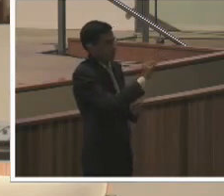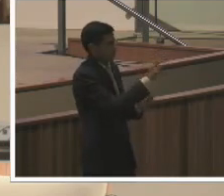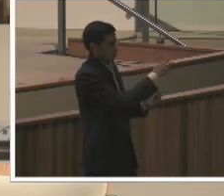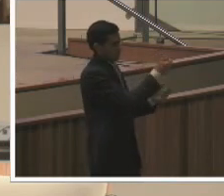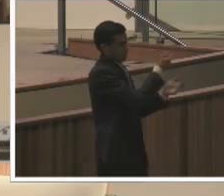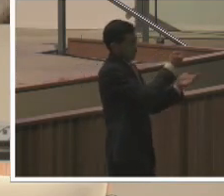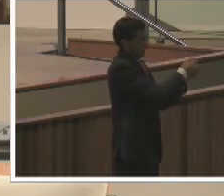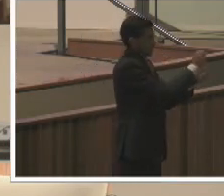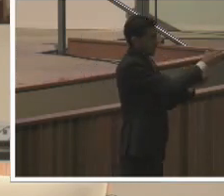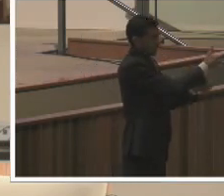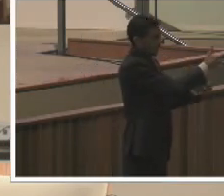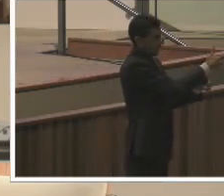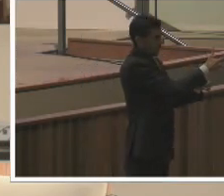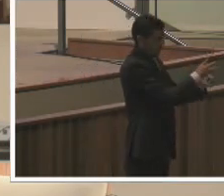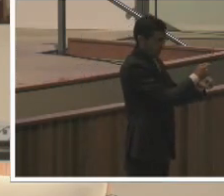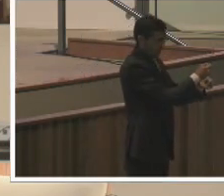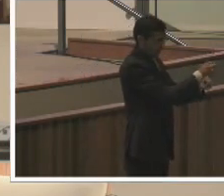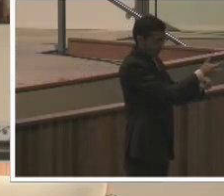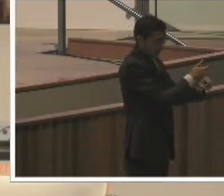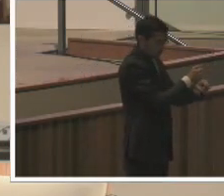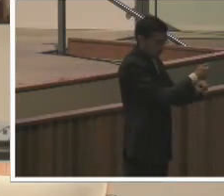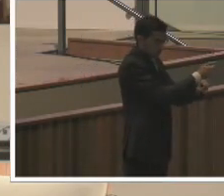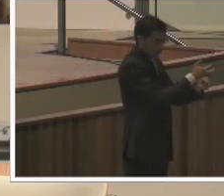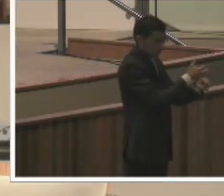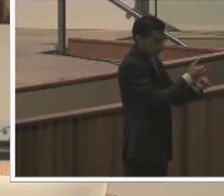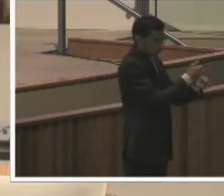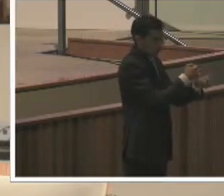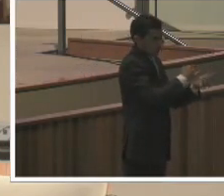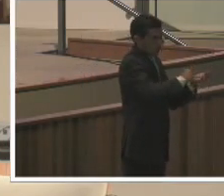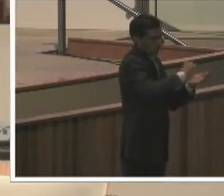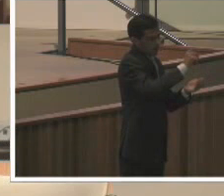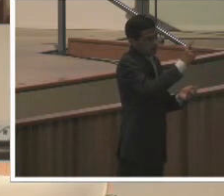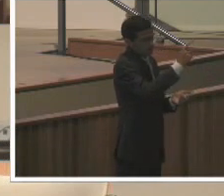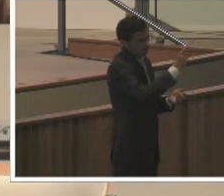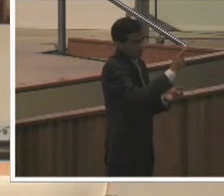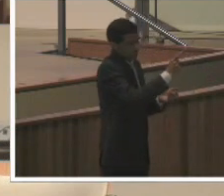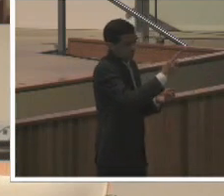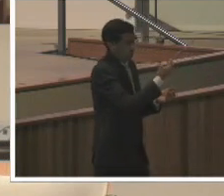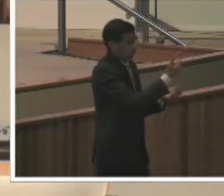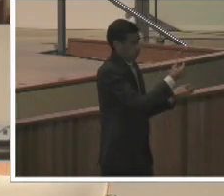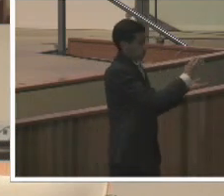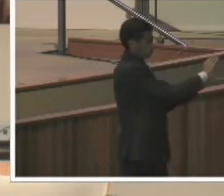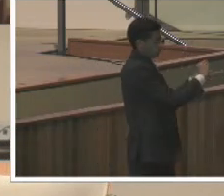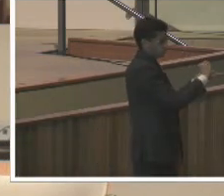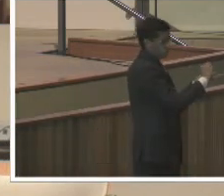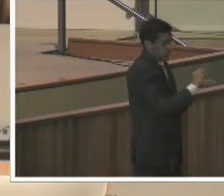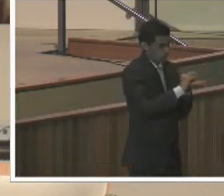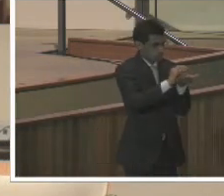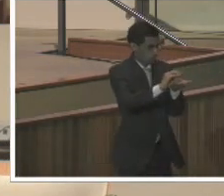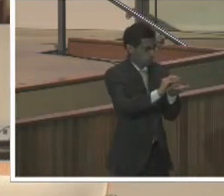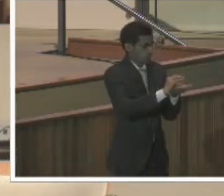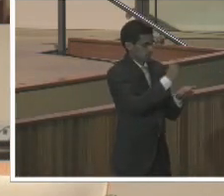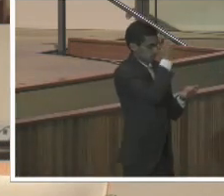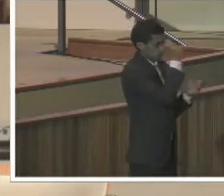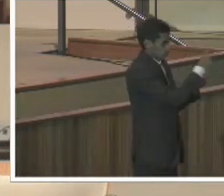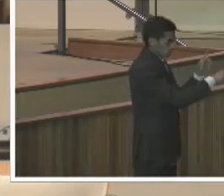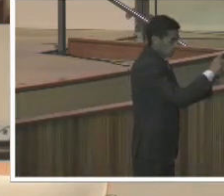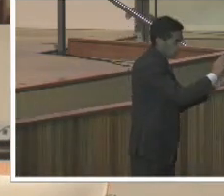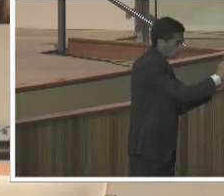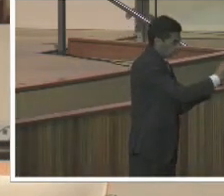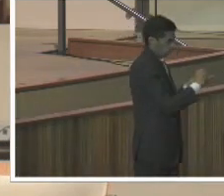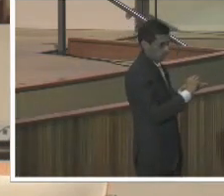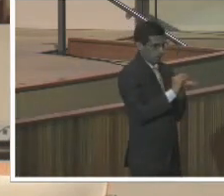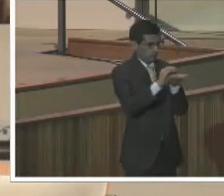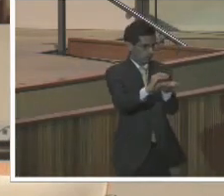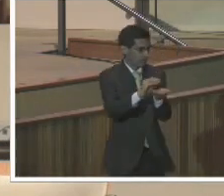apoiava Roma como invasora de Israel, e também vários daquilo